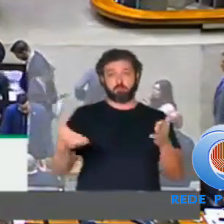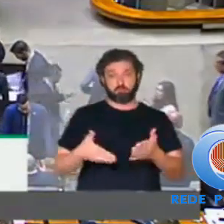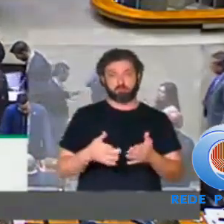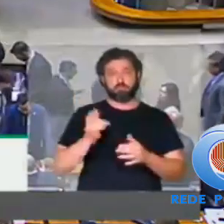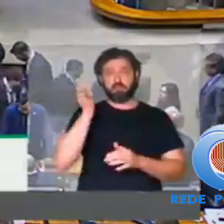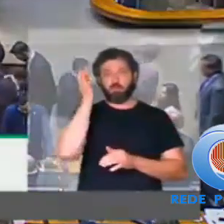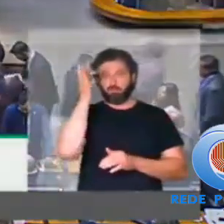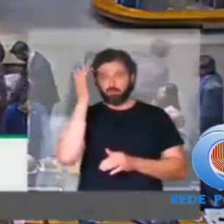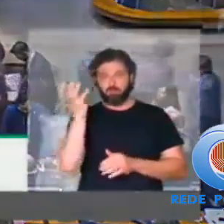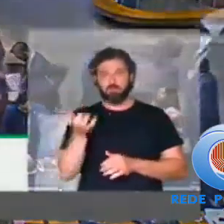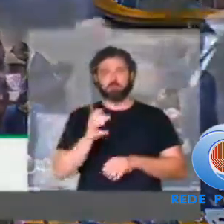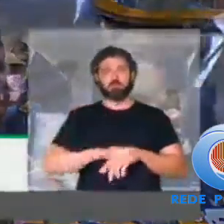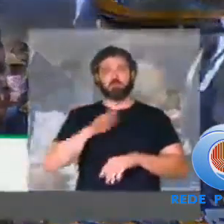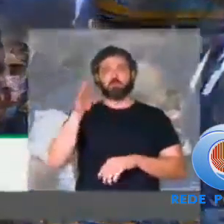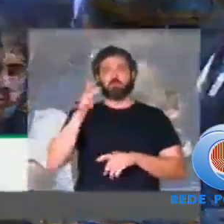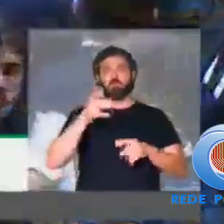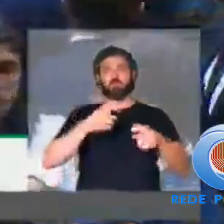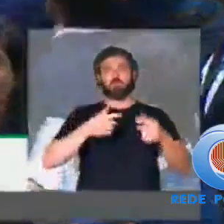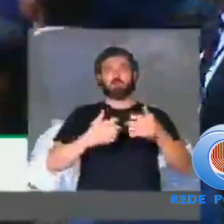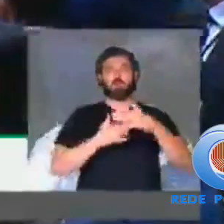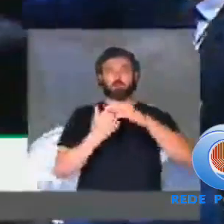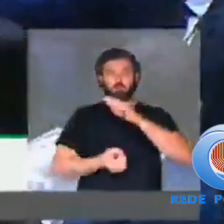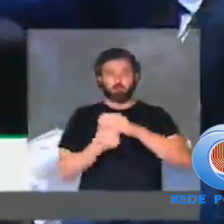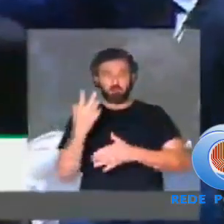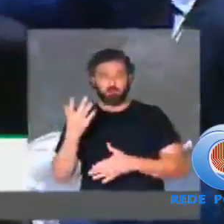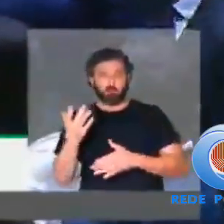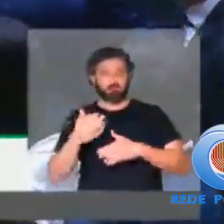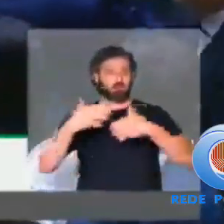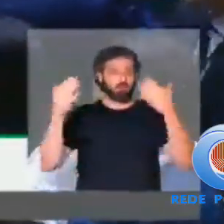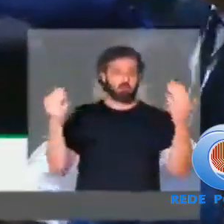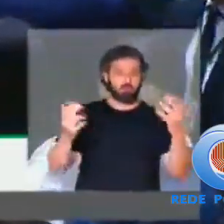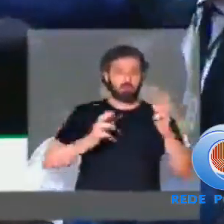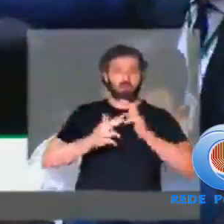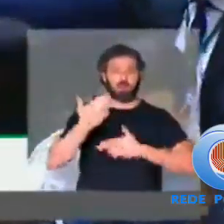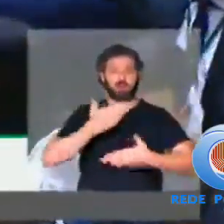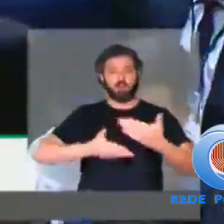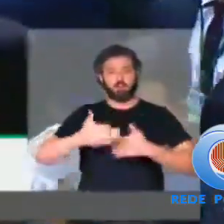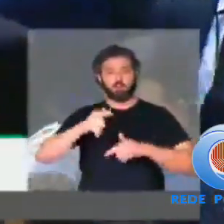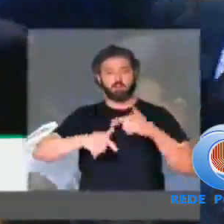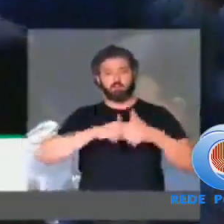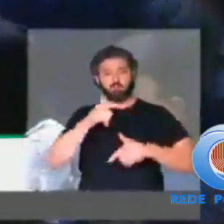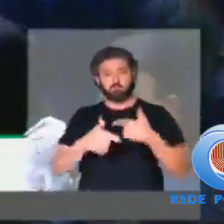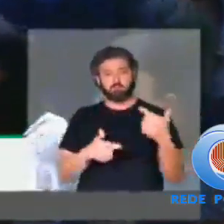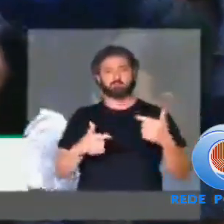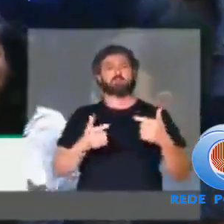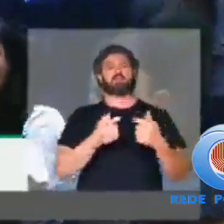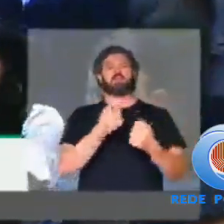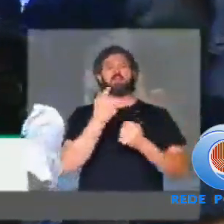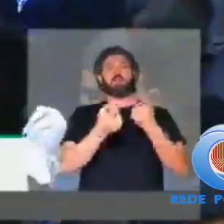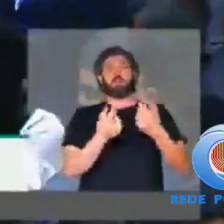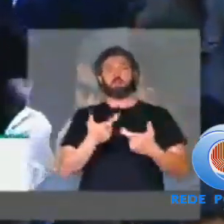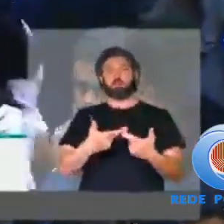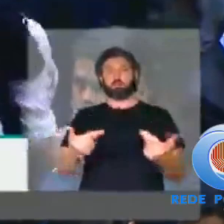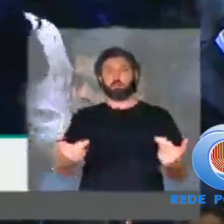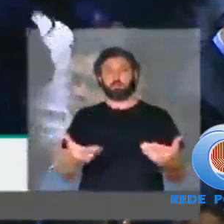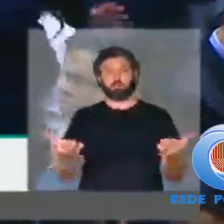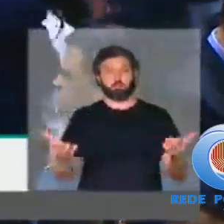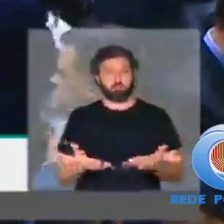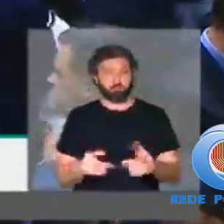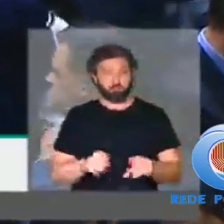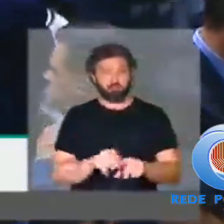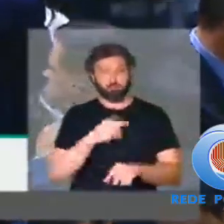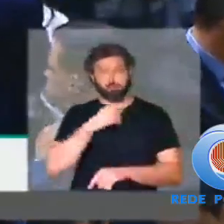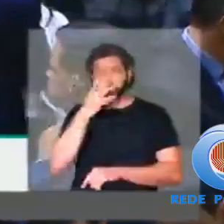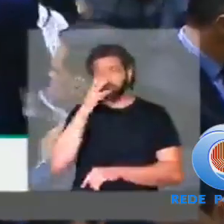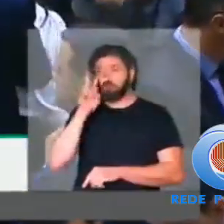quer facilitar abertura de empresas, enfim, e também as relações de trabalho em alguns pontos desse caso também.